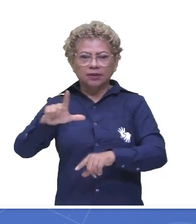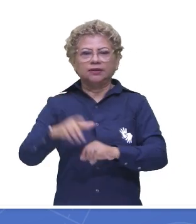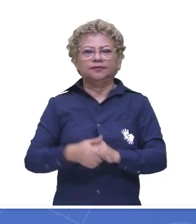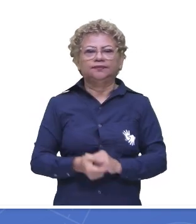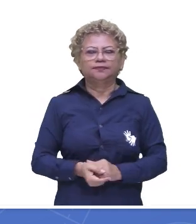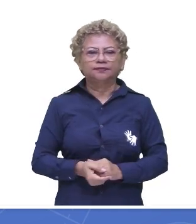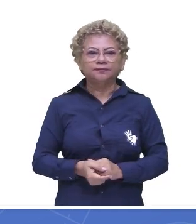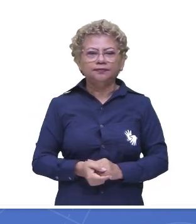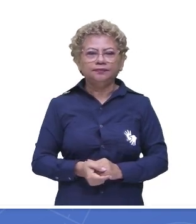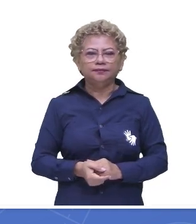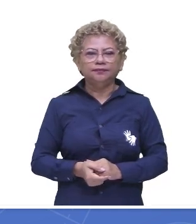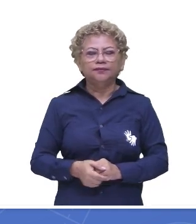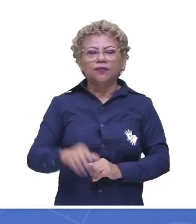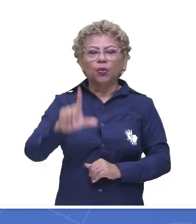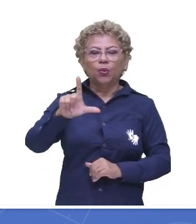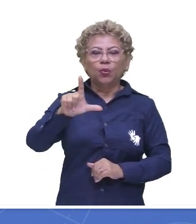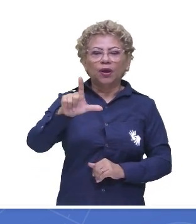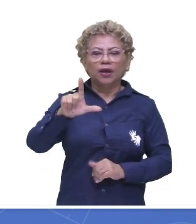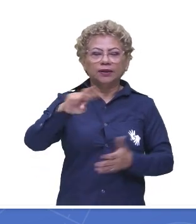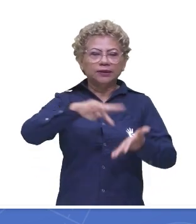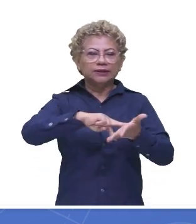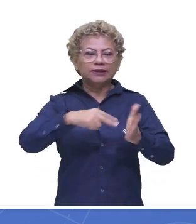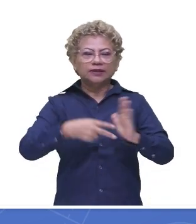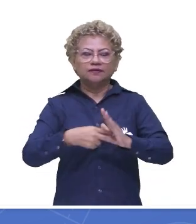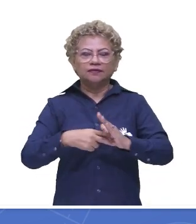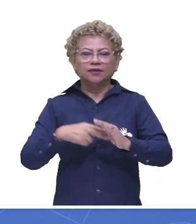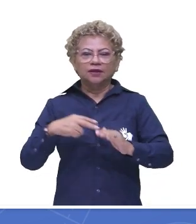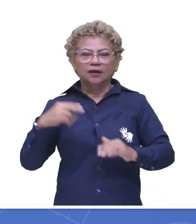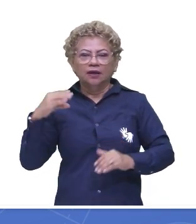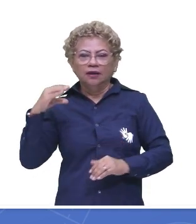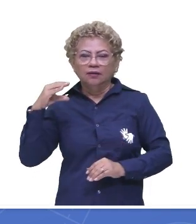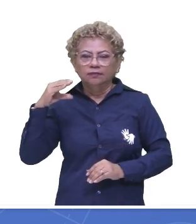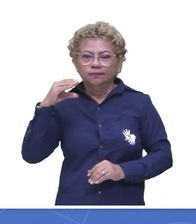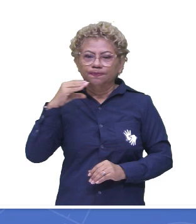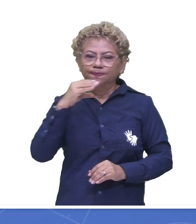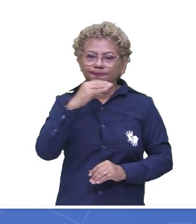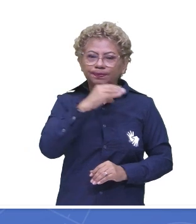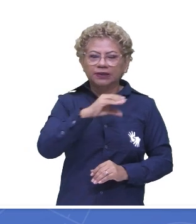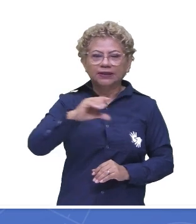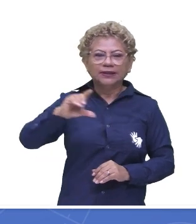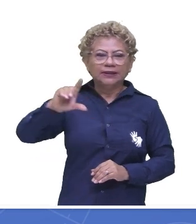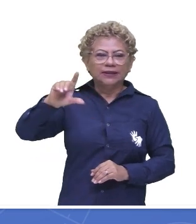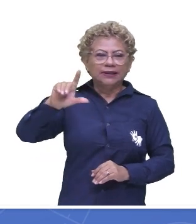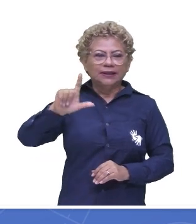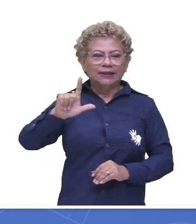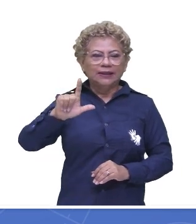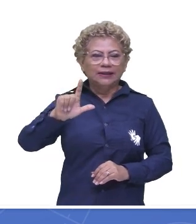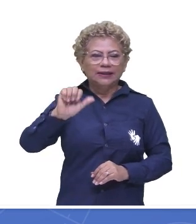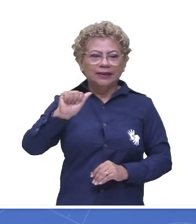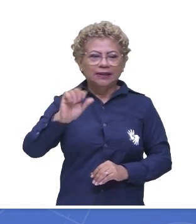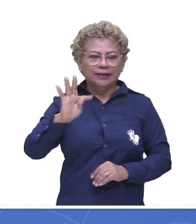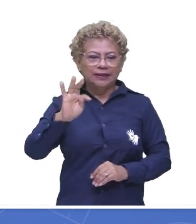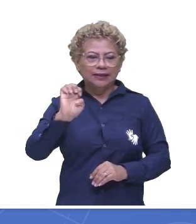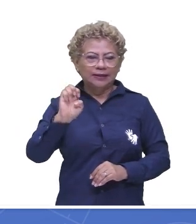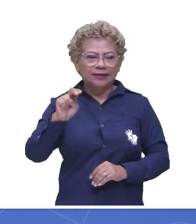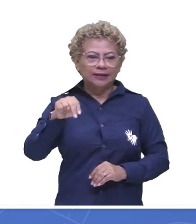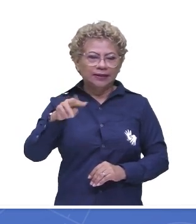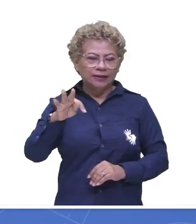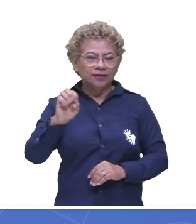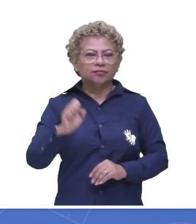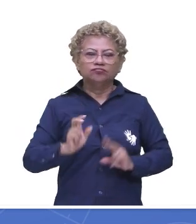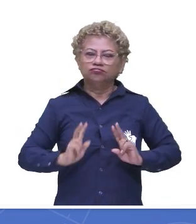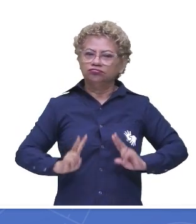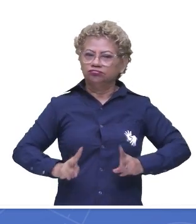L significa o nosso calor latente. O calor latente é uma constante física, tá certo? E essa